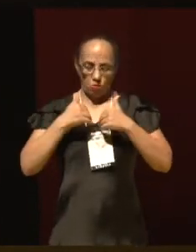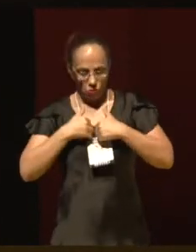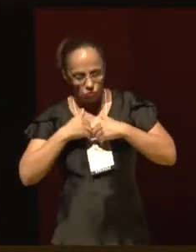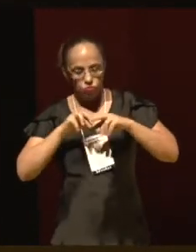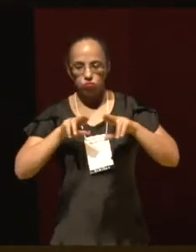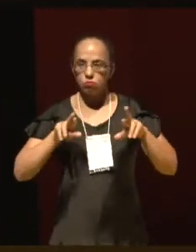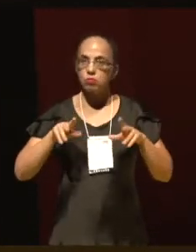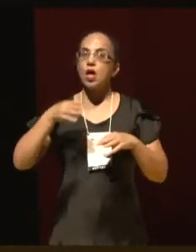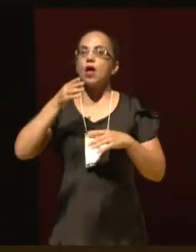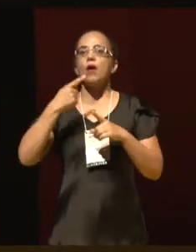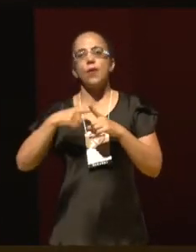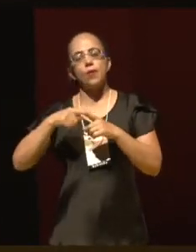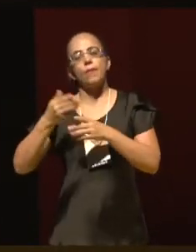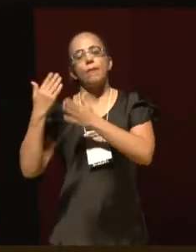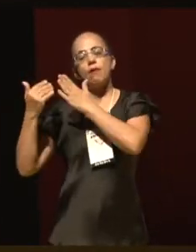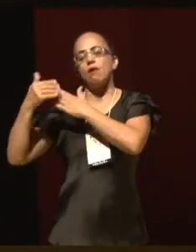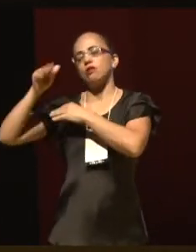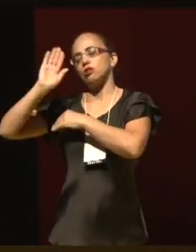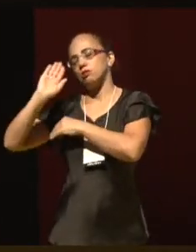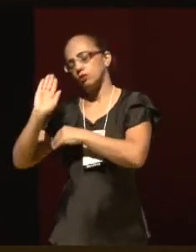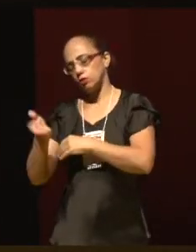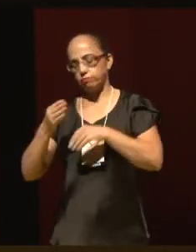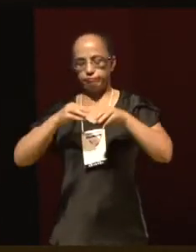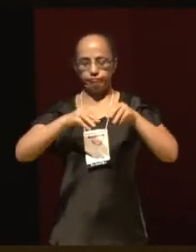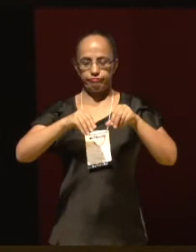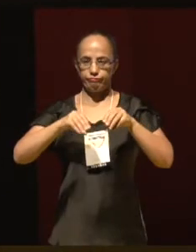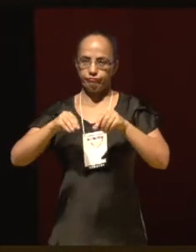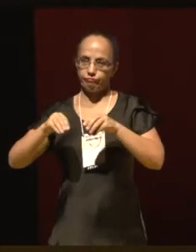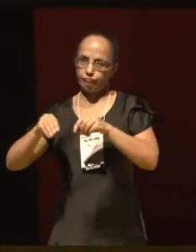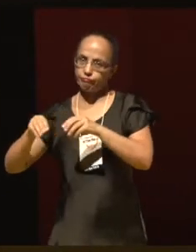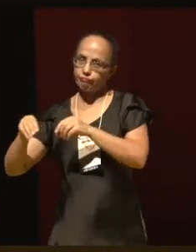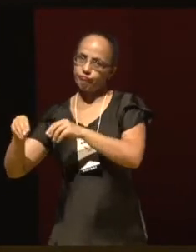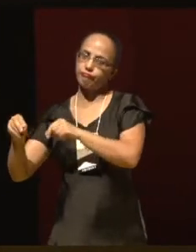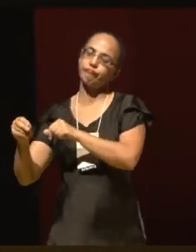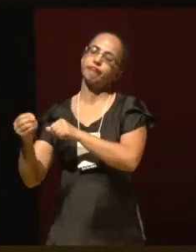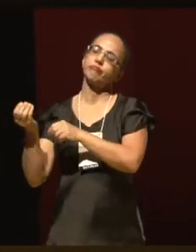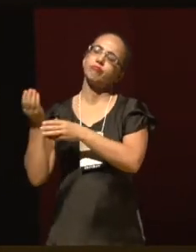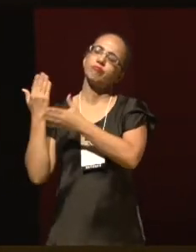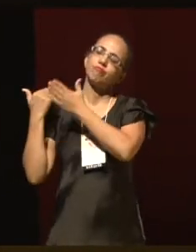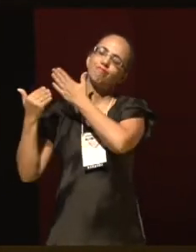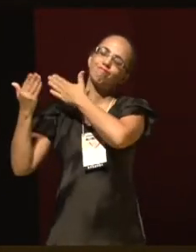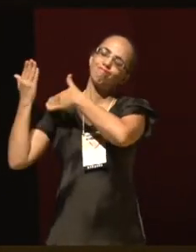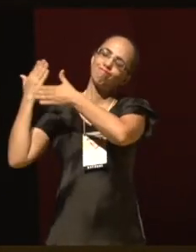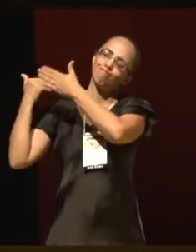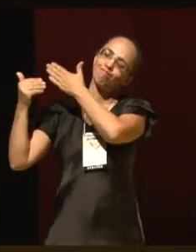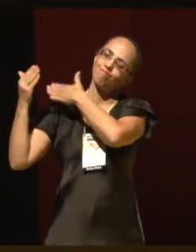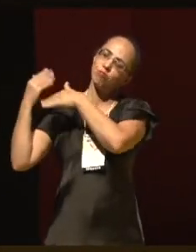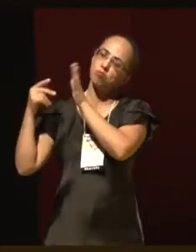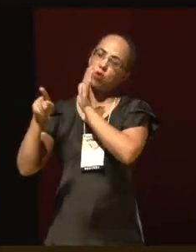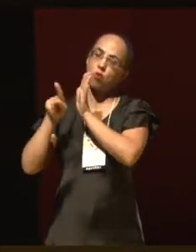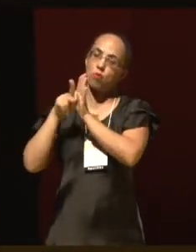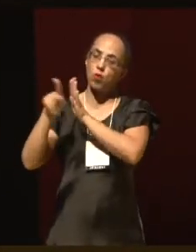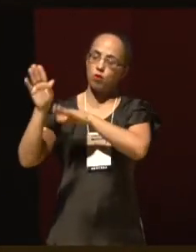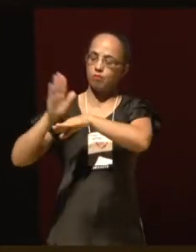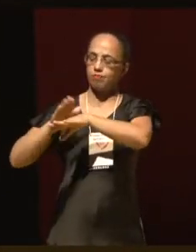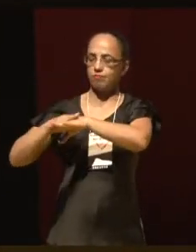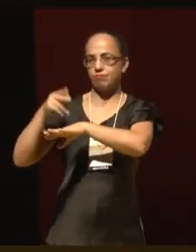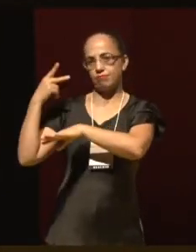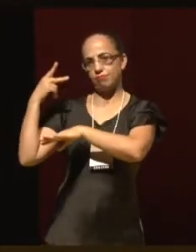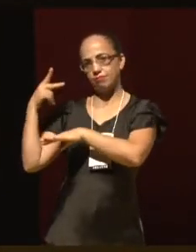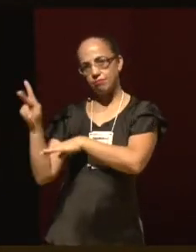semeou esse transtorno ao longo de toda a sua existência. Existência, me refiro à